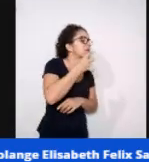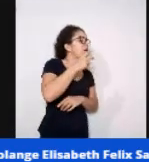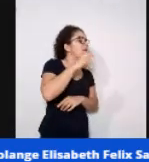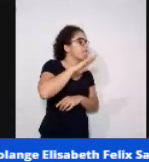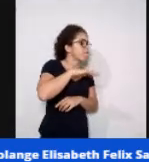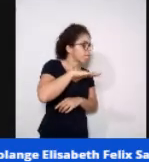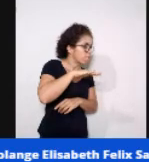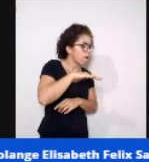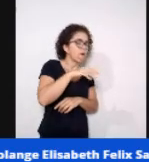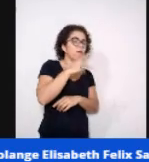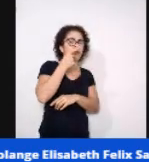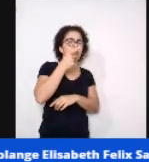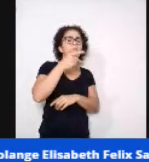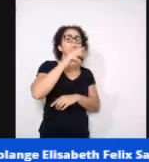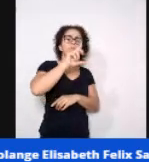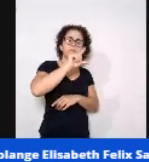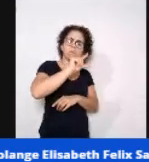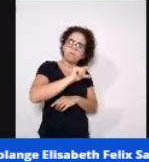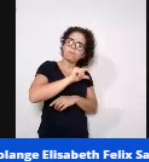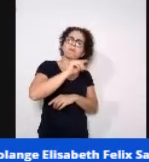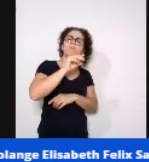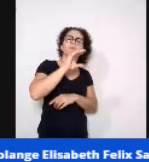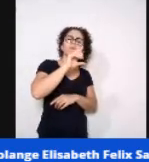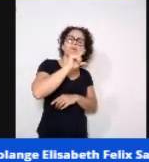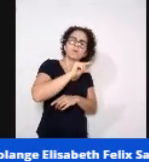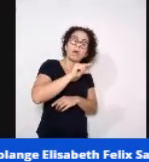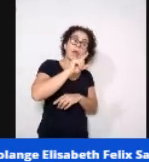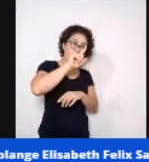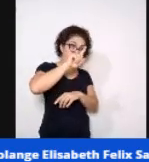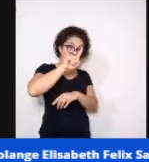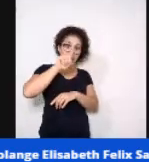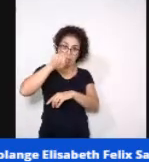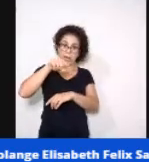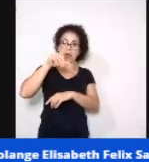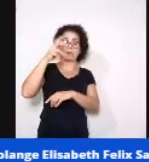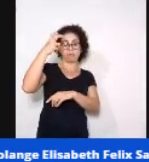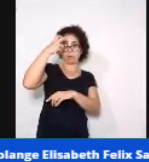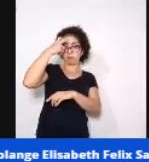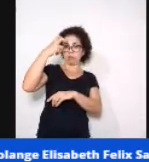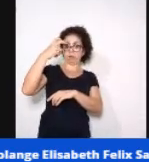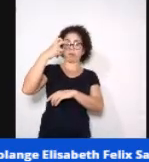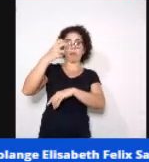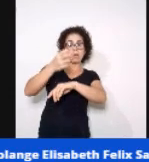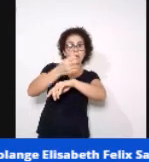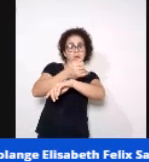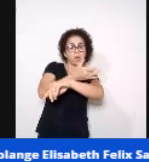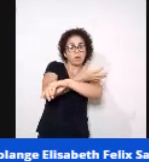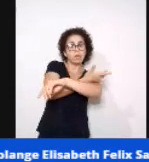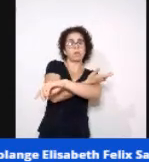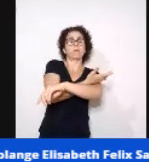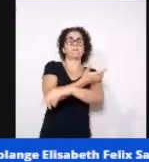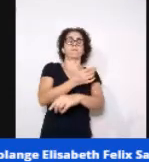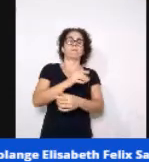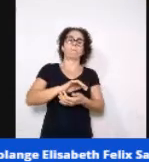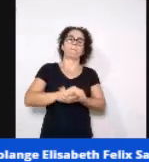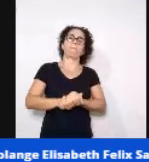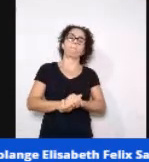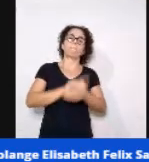exaltar. Isso é um exercício de inteligência emocional, gente. Desculpa a palavra, um P de um exercício.